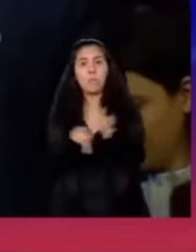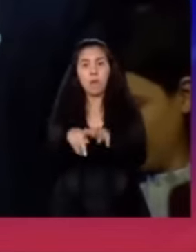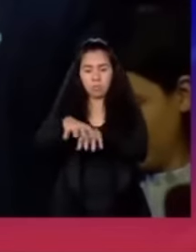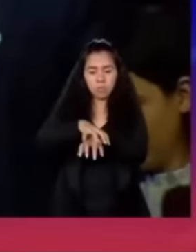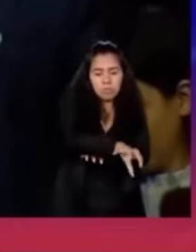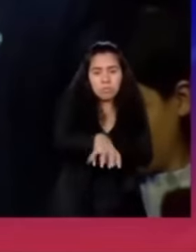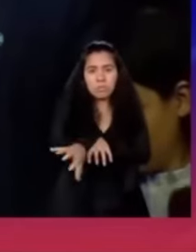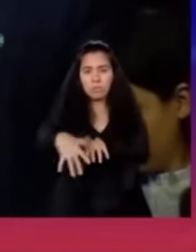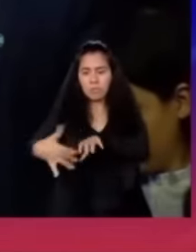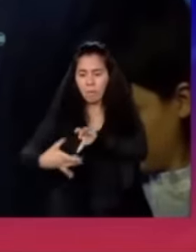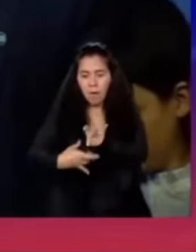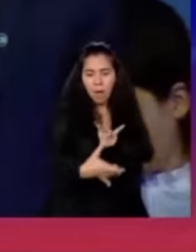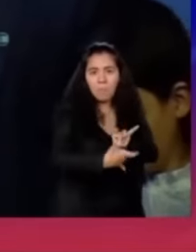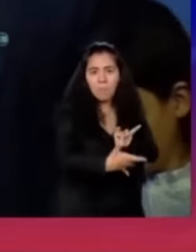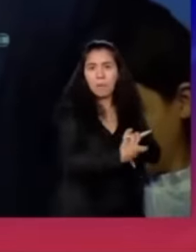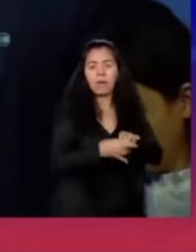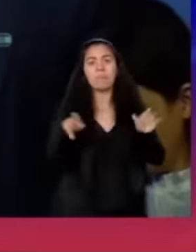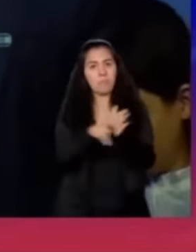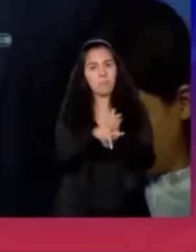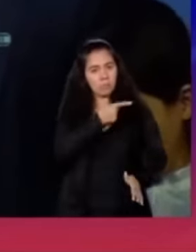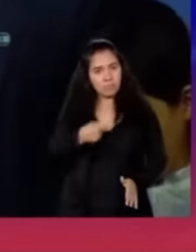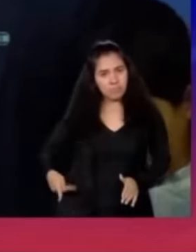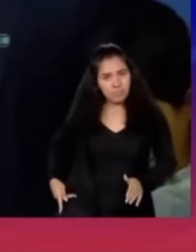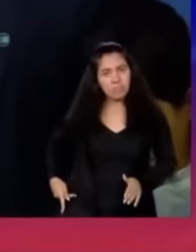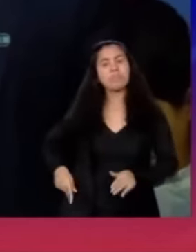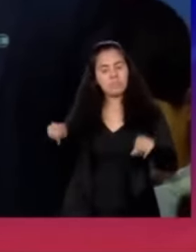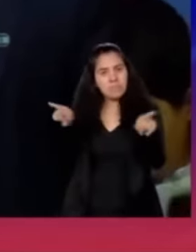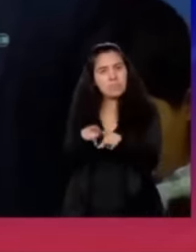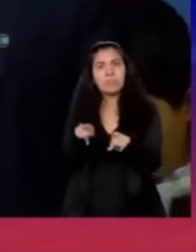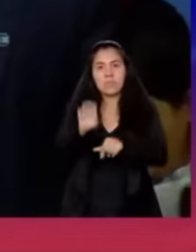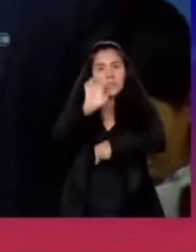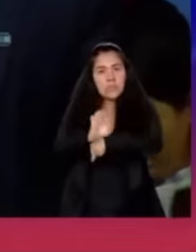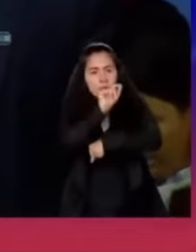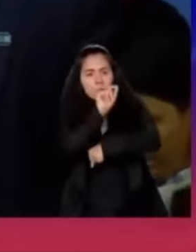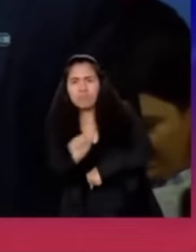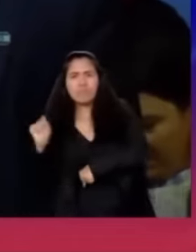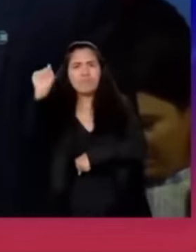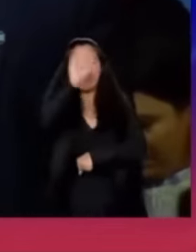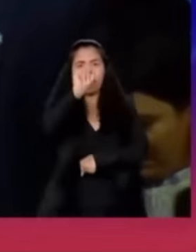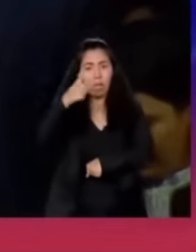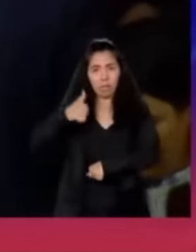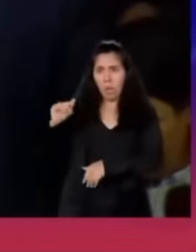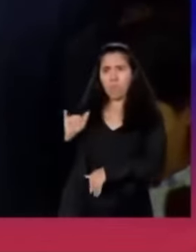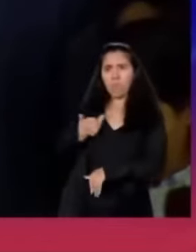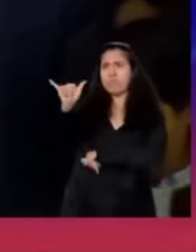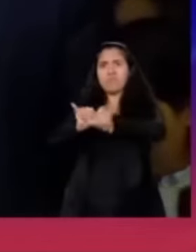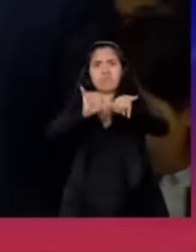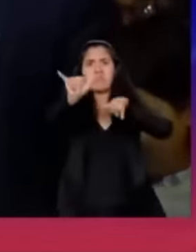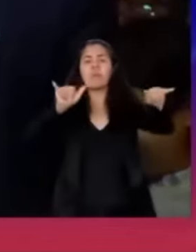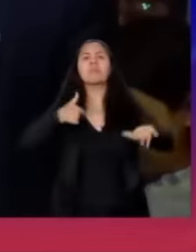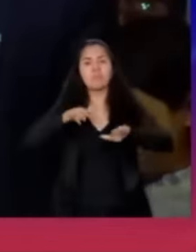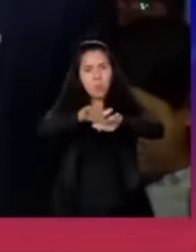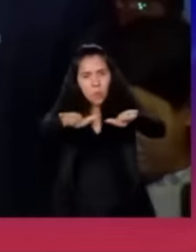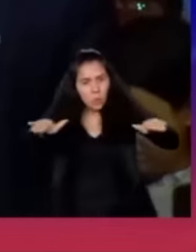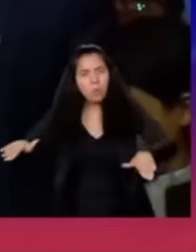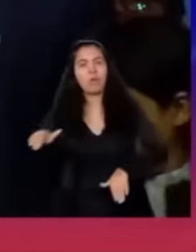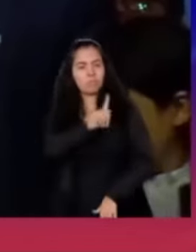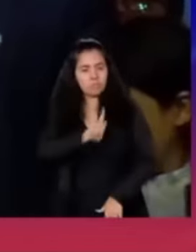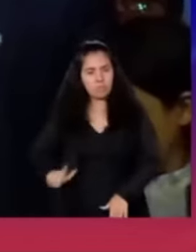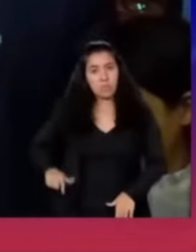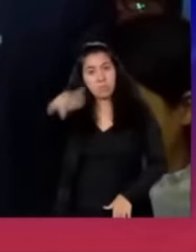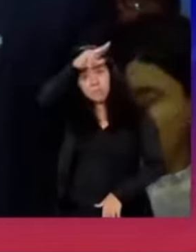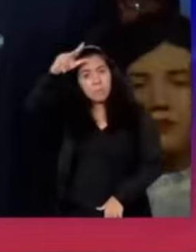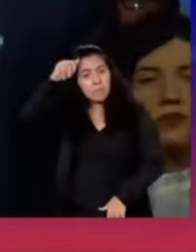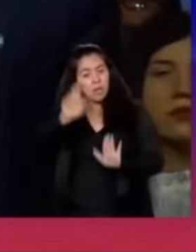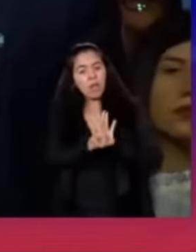aqui é um ato da presidência da República. E em todos os estados que eu vou, eu convoco o governador, eu convoco o prefeito. O